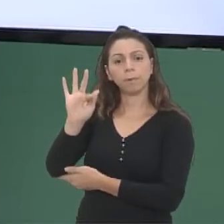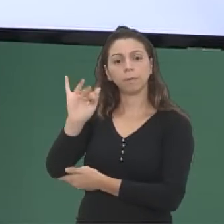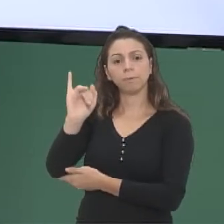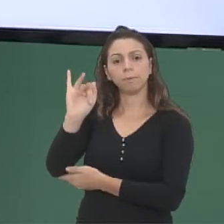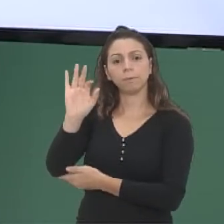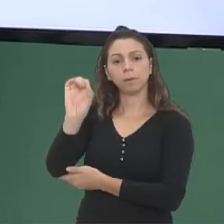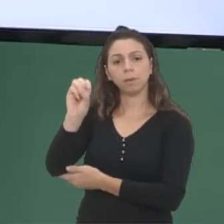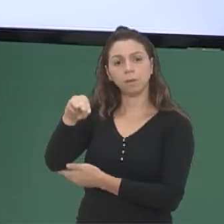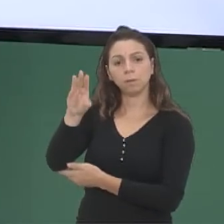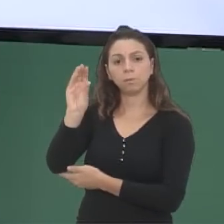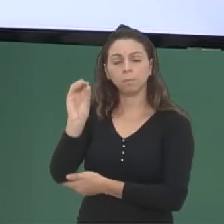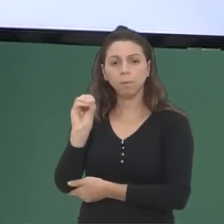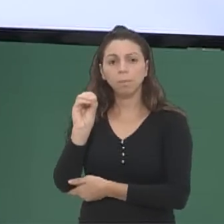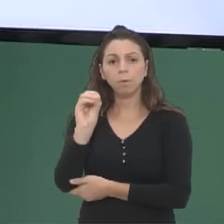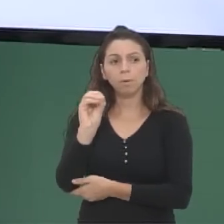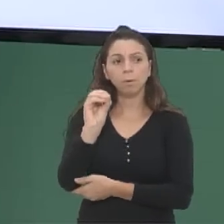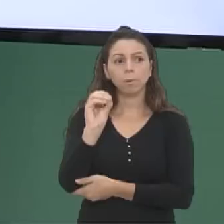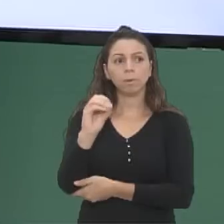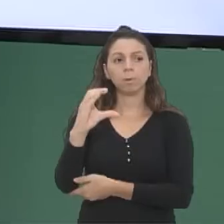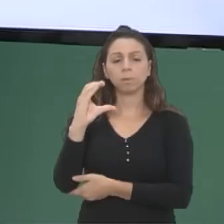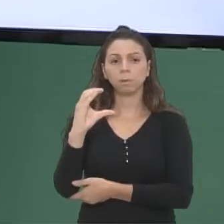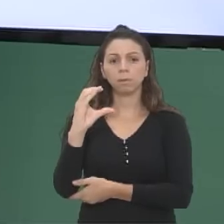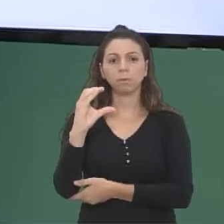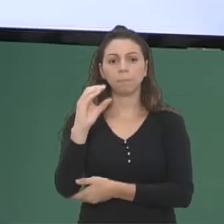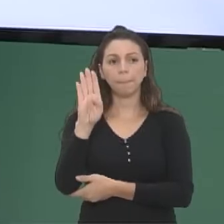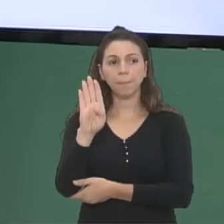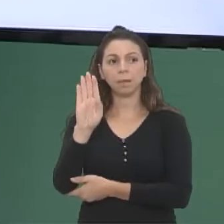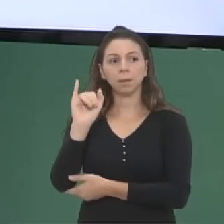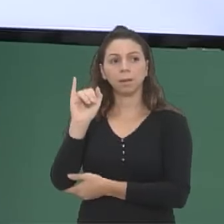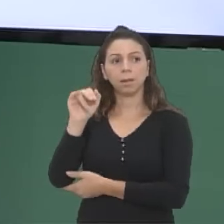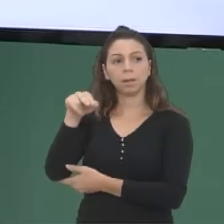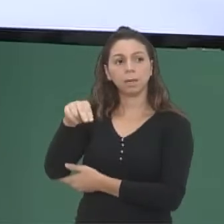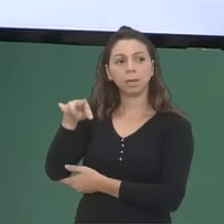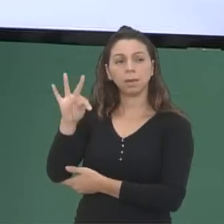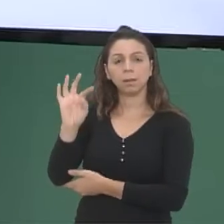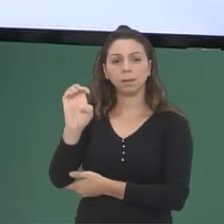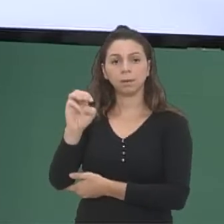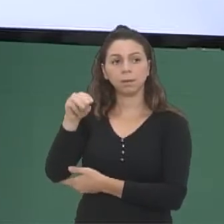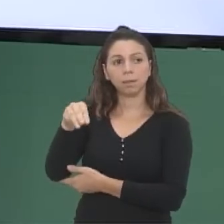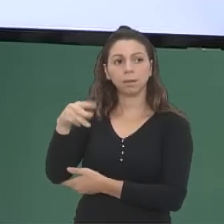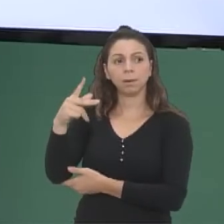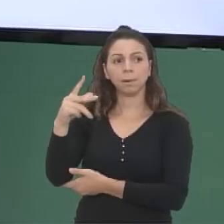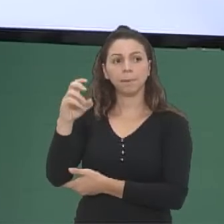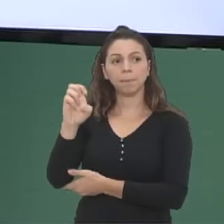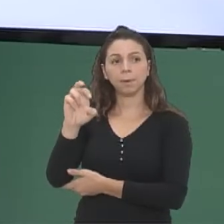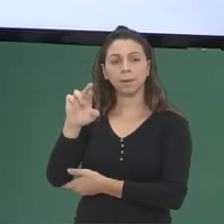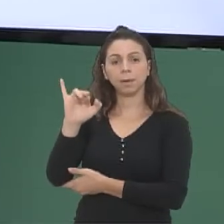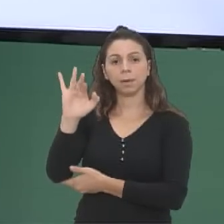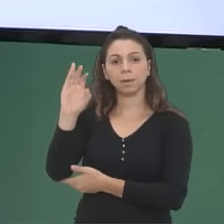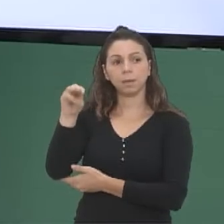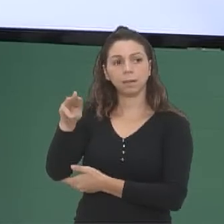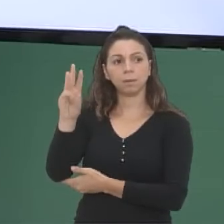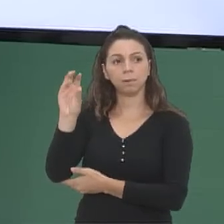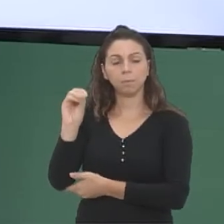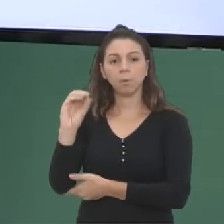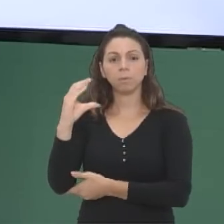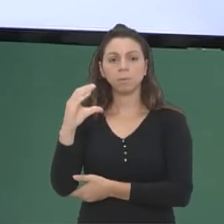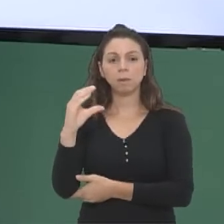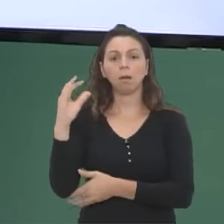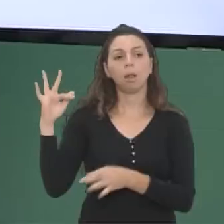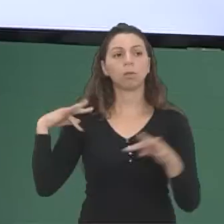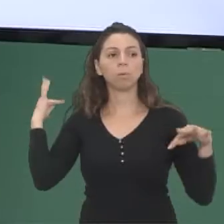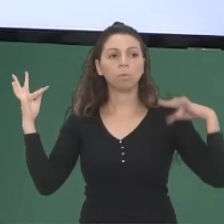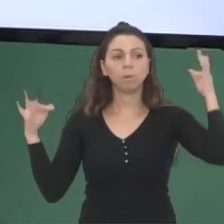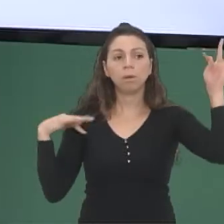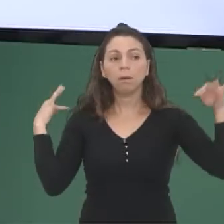C, turismo ou letra D, algarismo? Então, eu vou dar um tempinho para vocês responderem esse exercício e daqui a pouco a